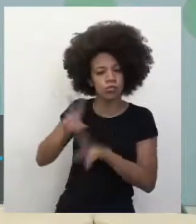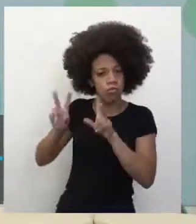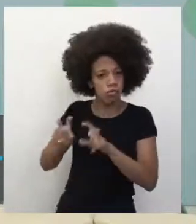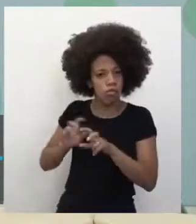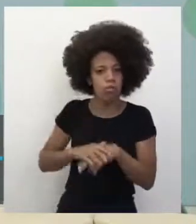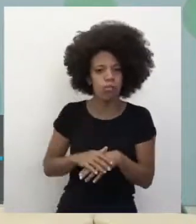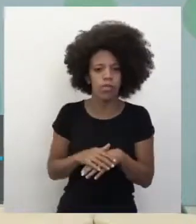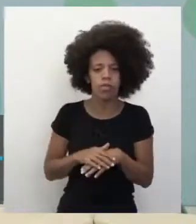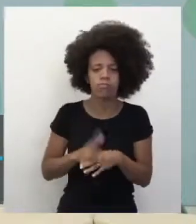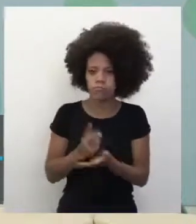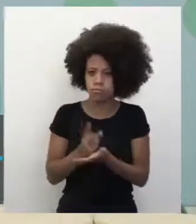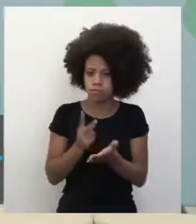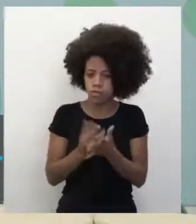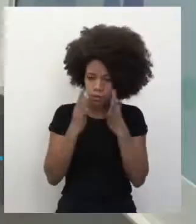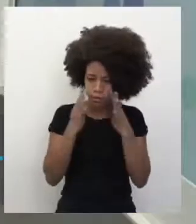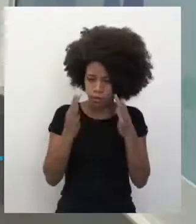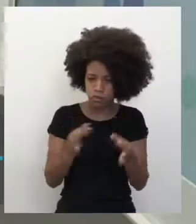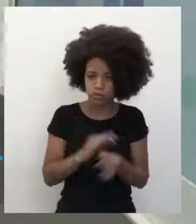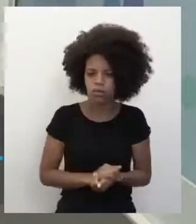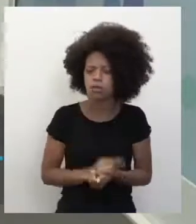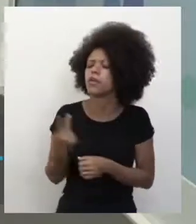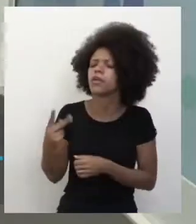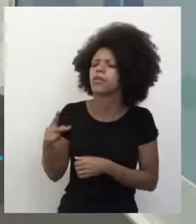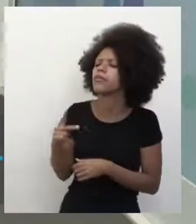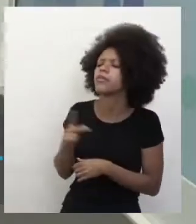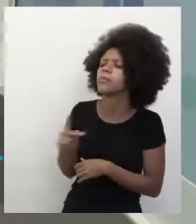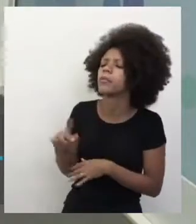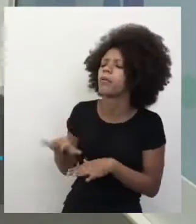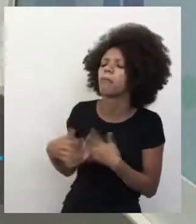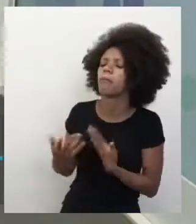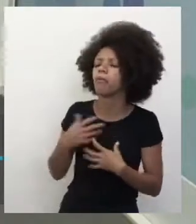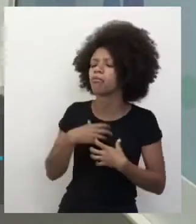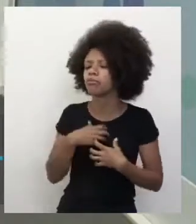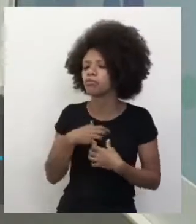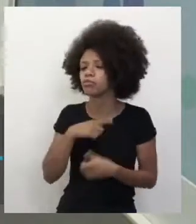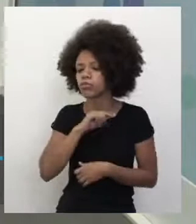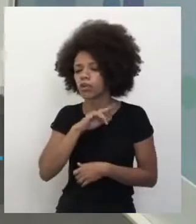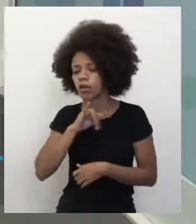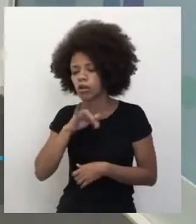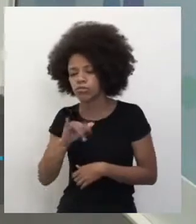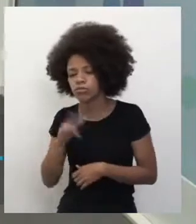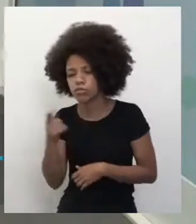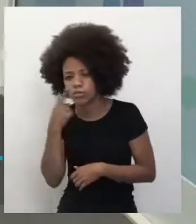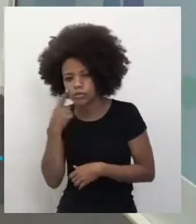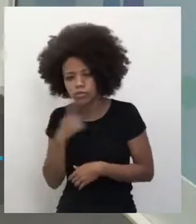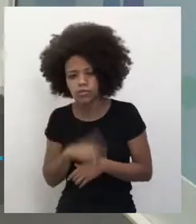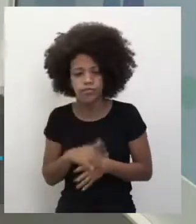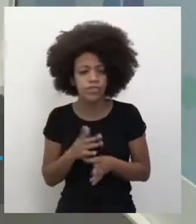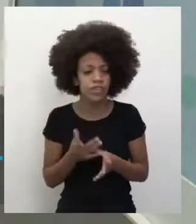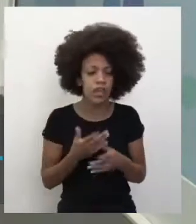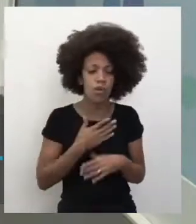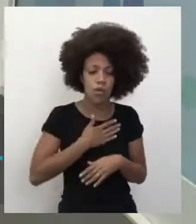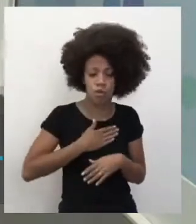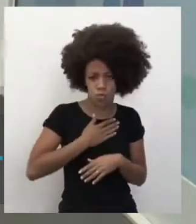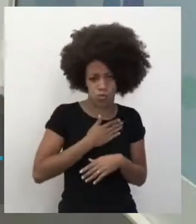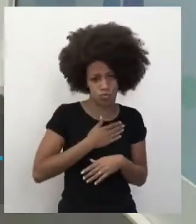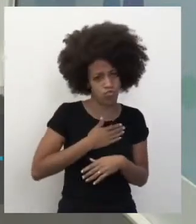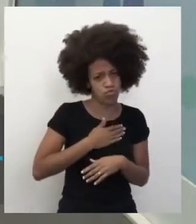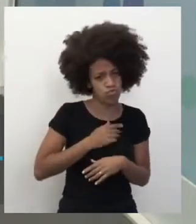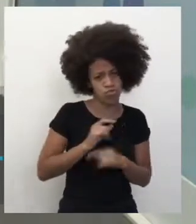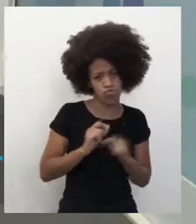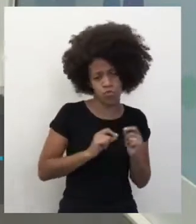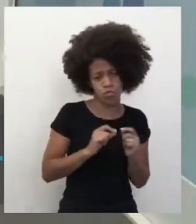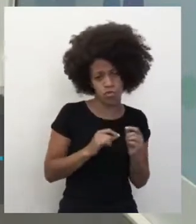sempre chamando a atenção. Olha aí que E você, beleza. Pro, qual é o estilo do Gaudí desses três que a gente viu que você mais curtiu? Eu gosto de coisas mais modernas, assim,